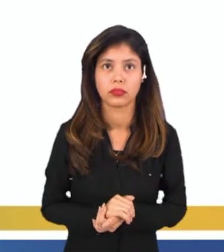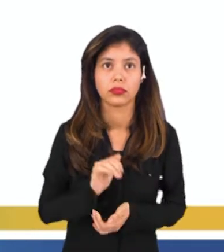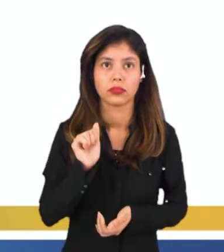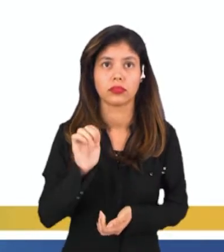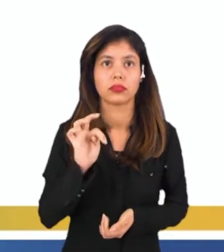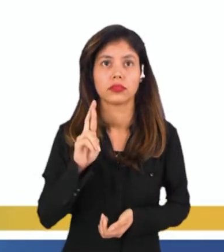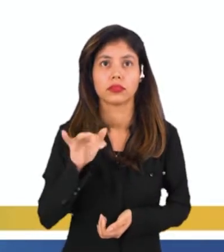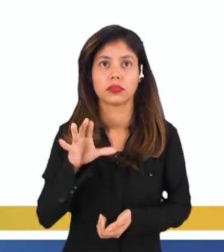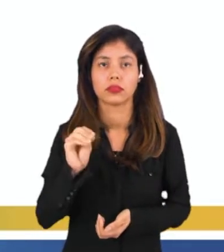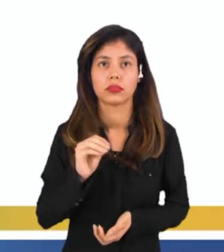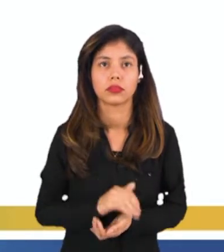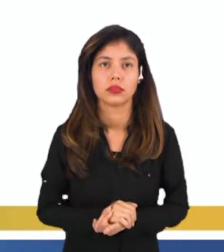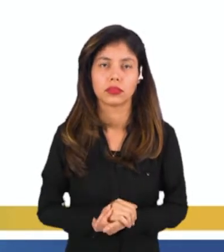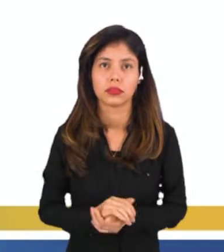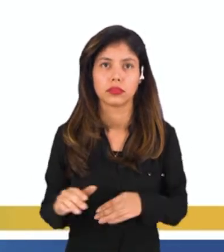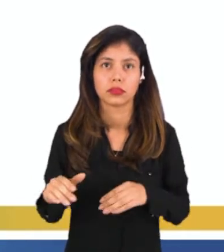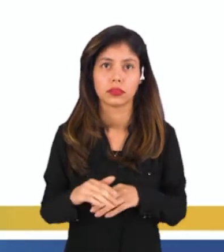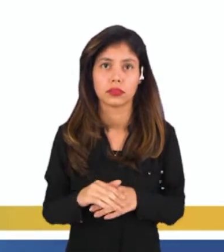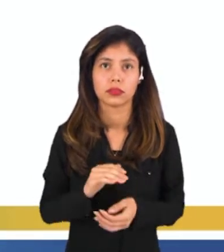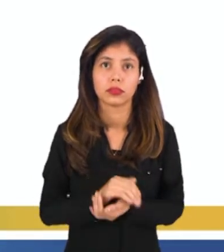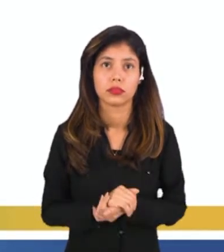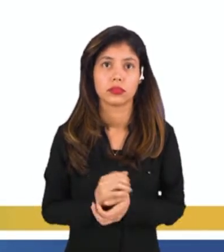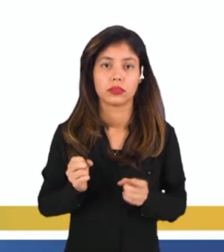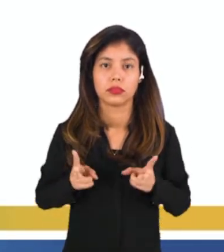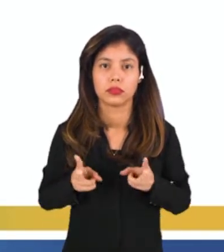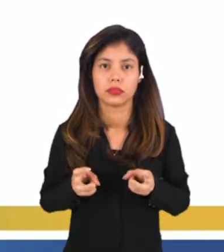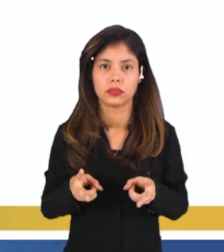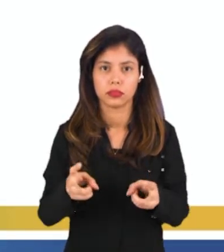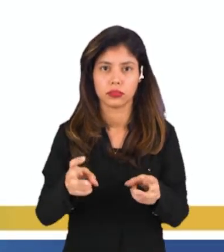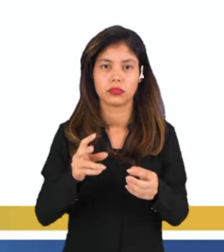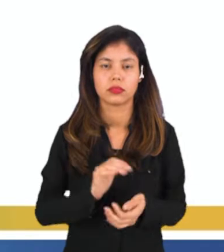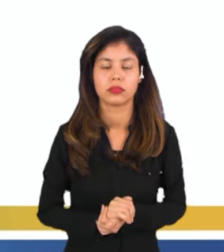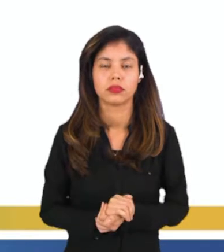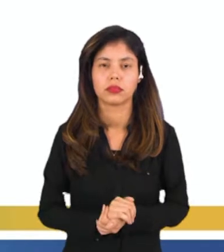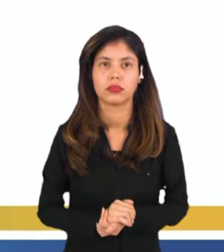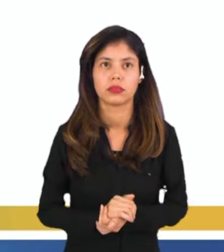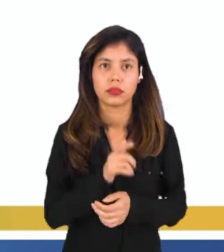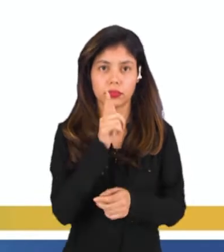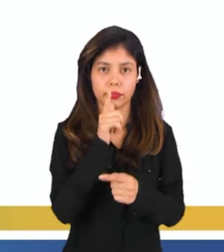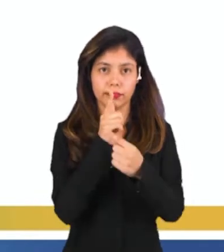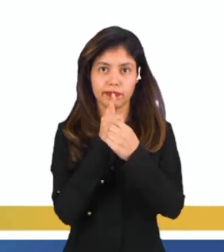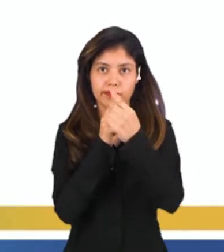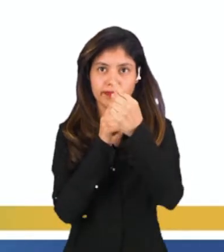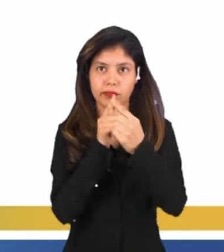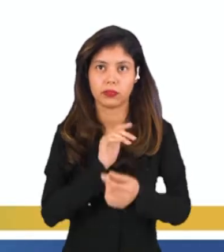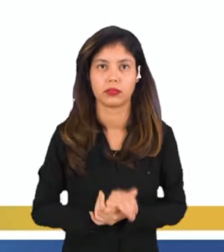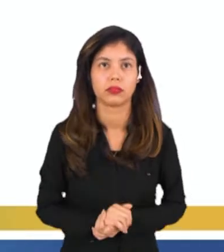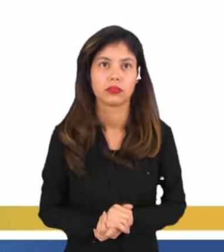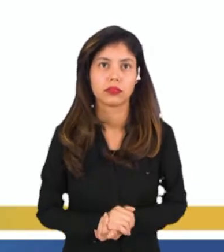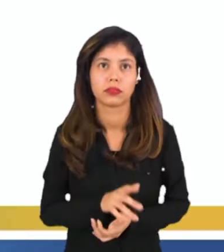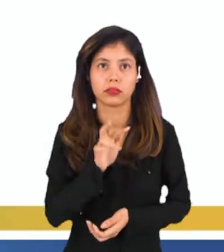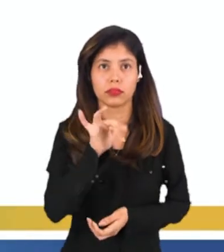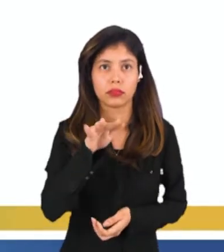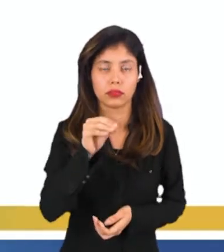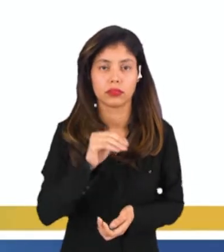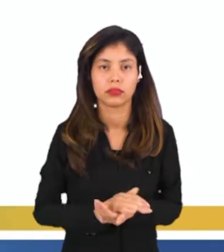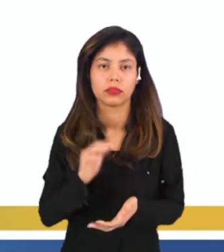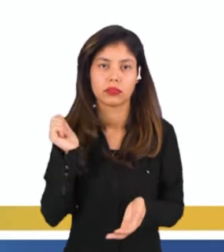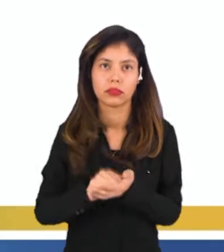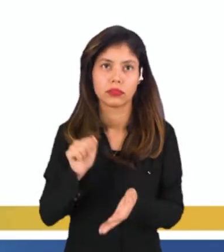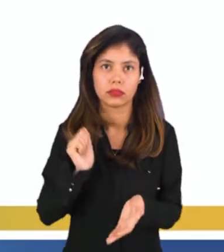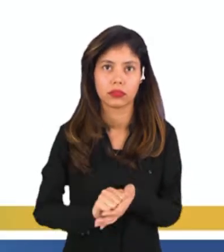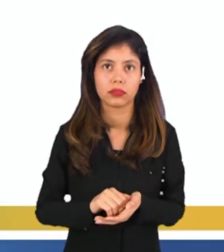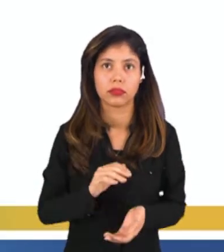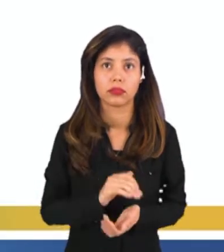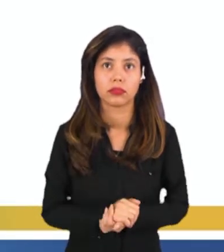ateísmo. Causa de la muerte, cáncer de próstata. Y firma. Firma sería su asignatura